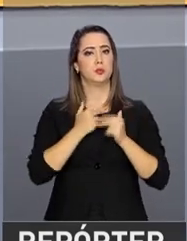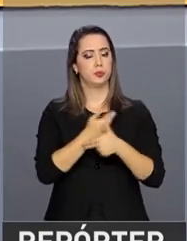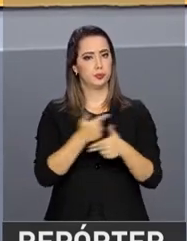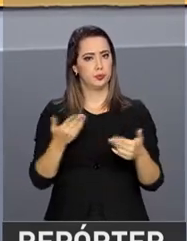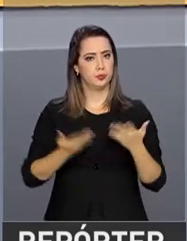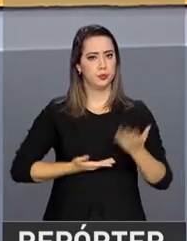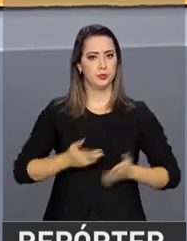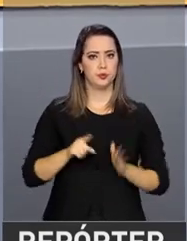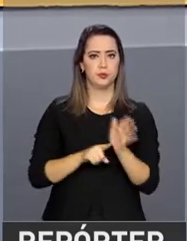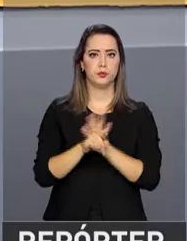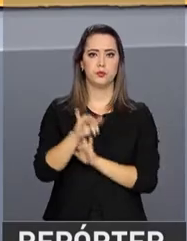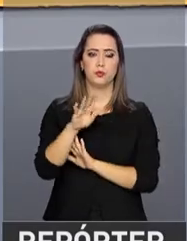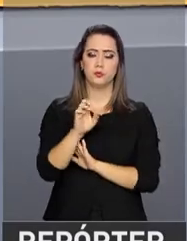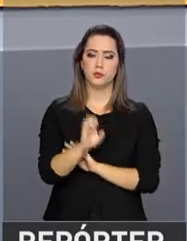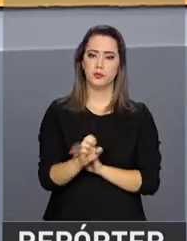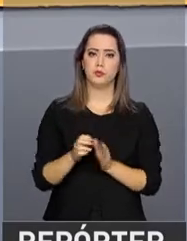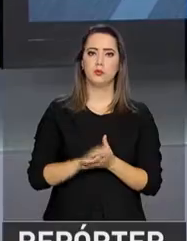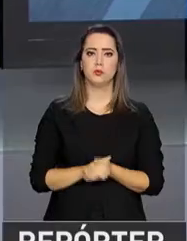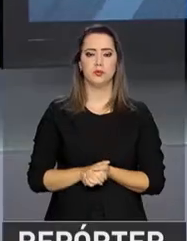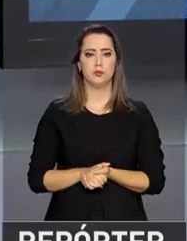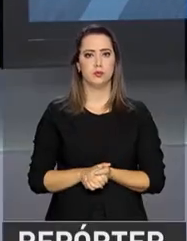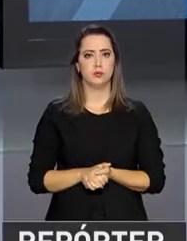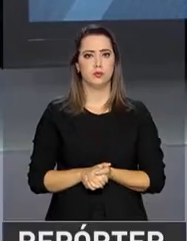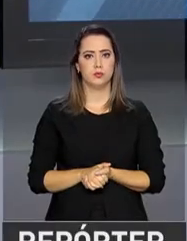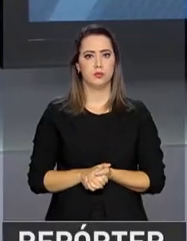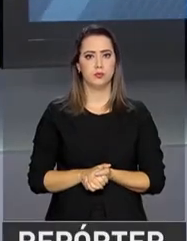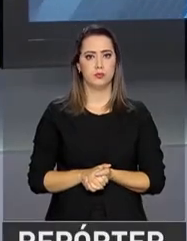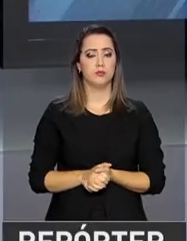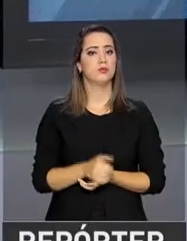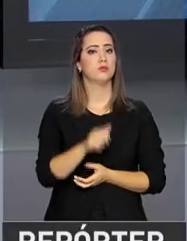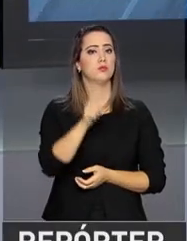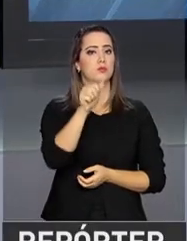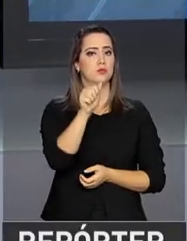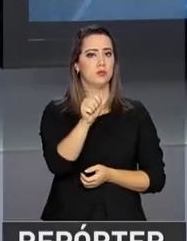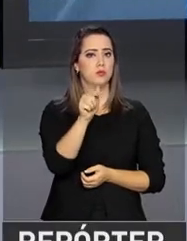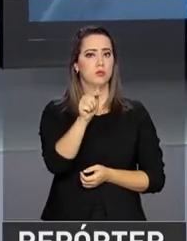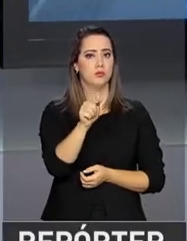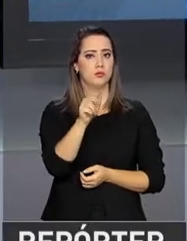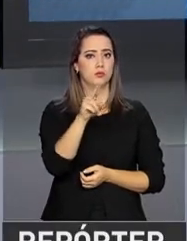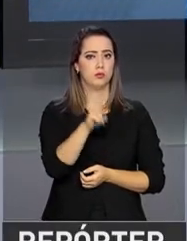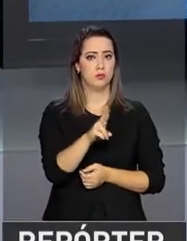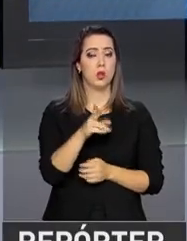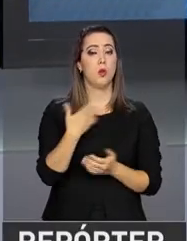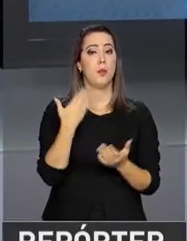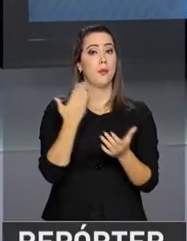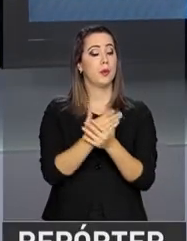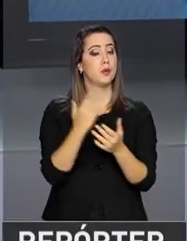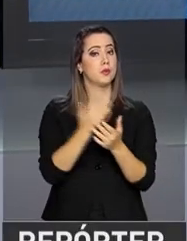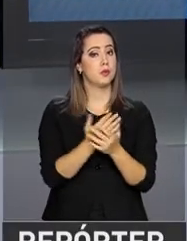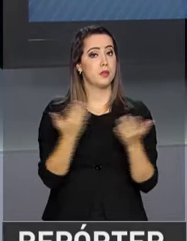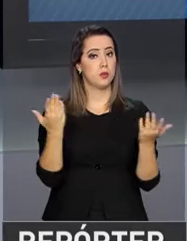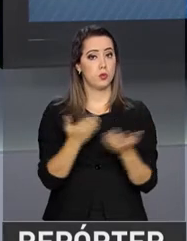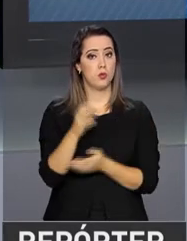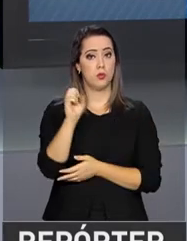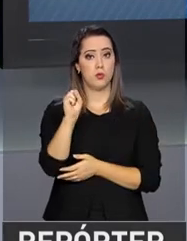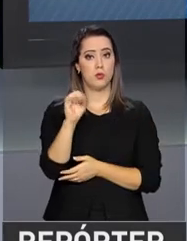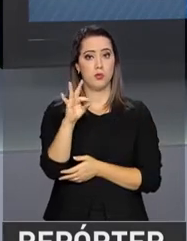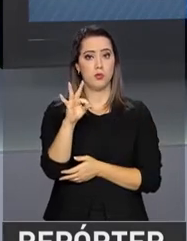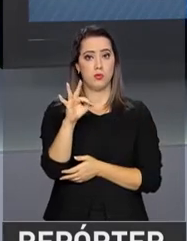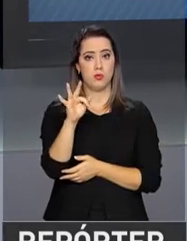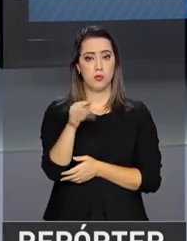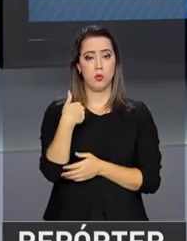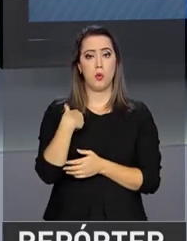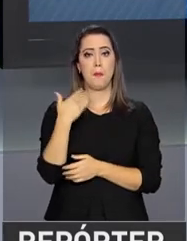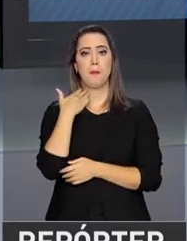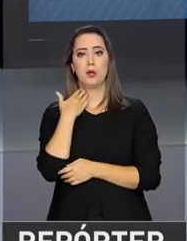pesquisados pelo ibge a advocacia geral da união deve protocolar hoje no stf um acordo entre